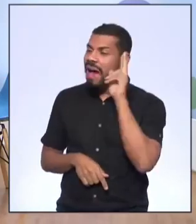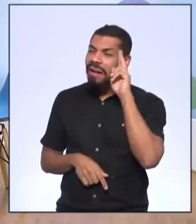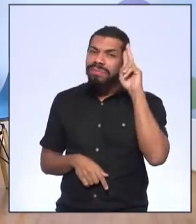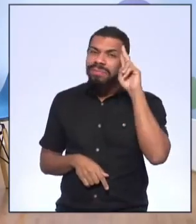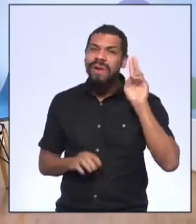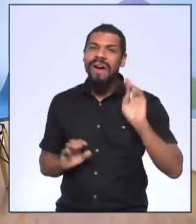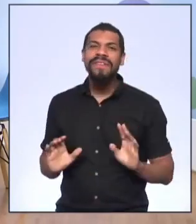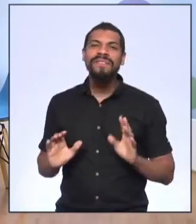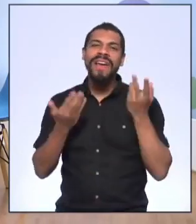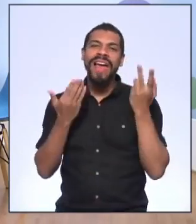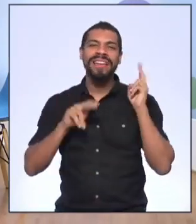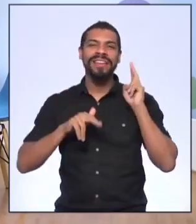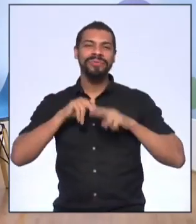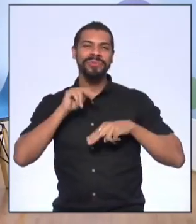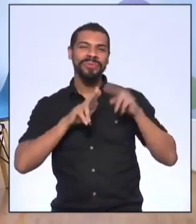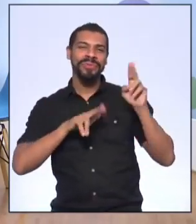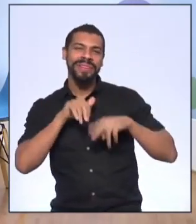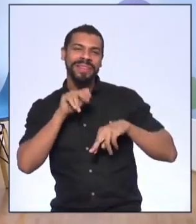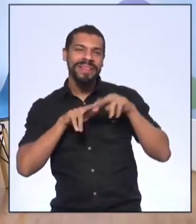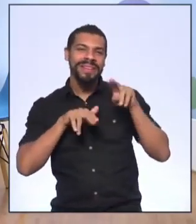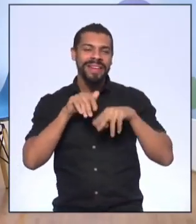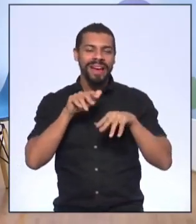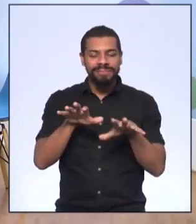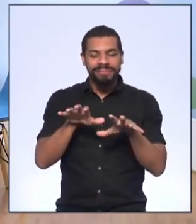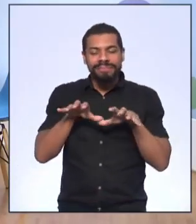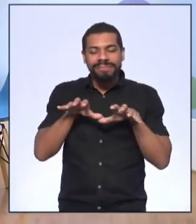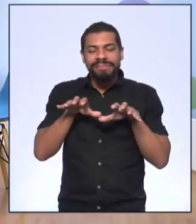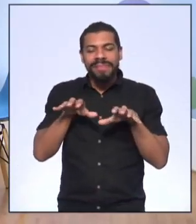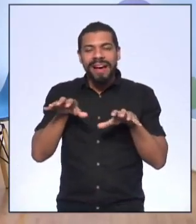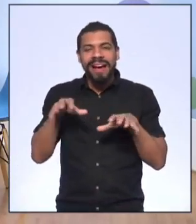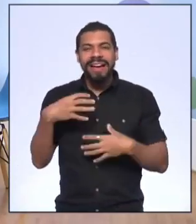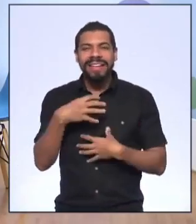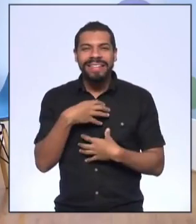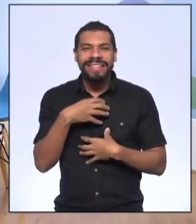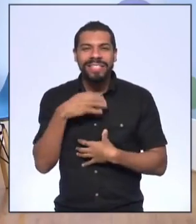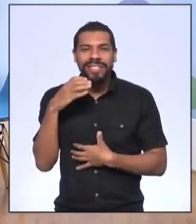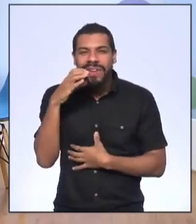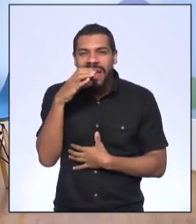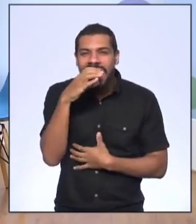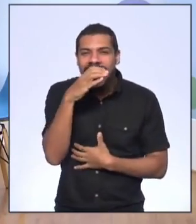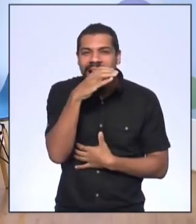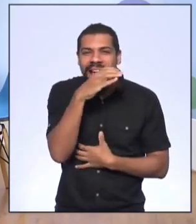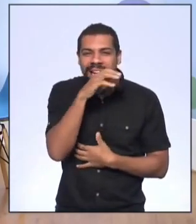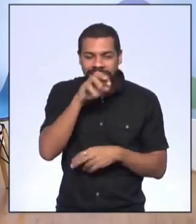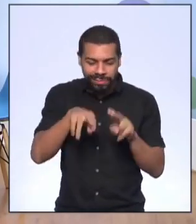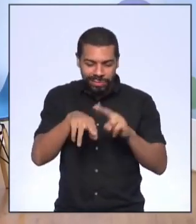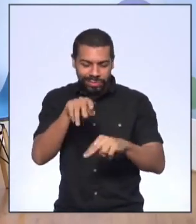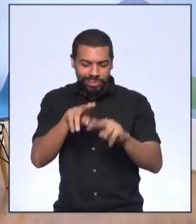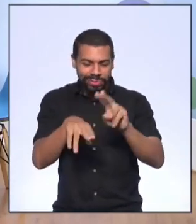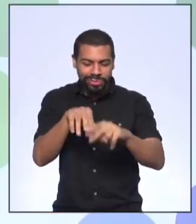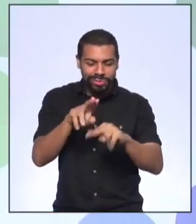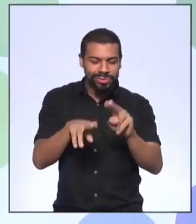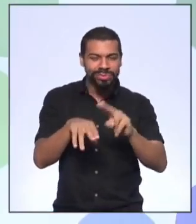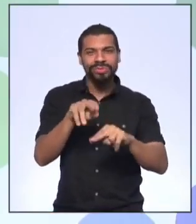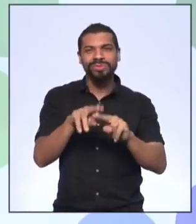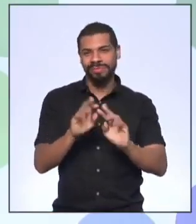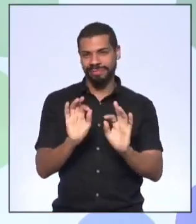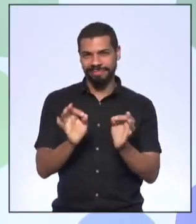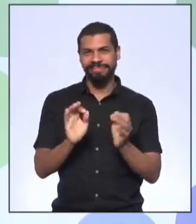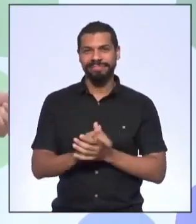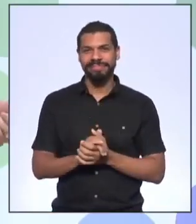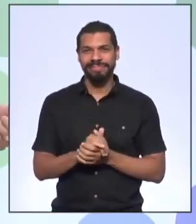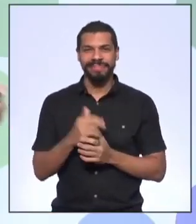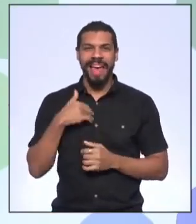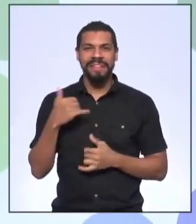Isso. volta da fogueira ali, Fogueira. sentindo o calor Nossa, emitida muito por bom, ela. viu? Nossa, muito bom, pessoal. O calor, você vai brincando com